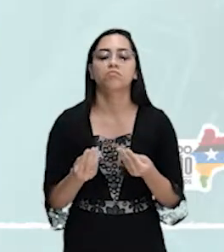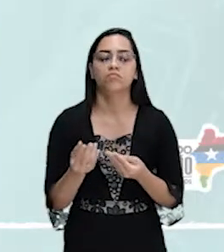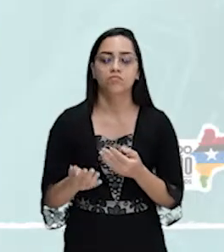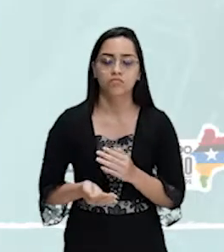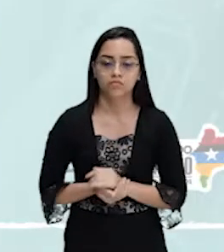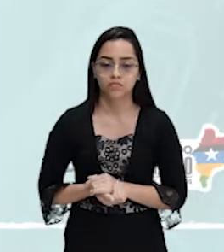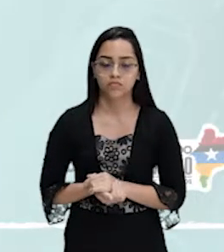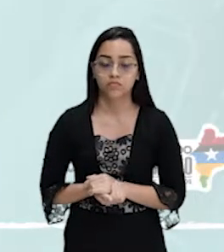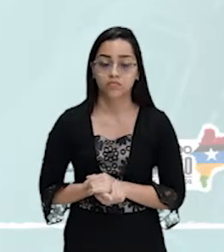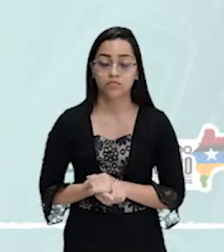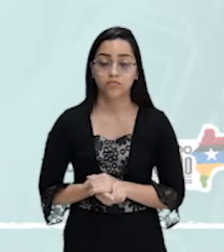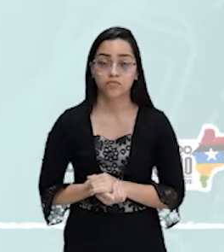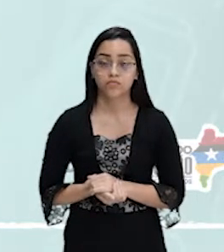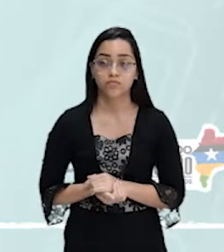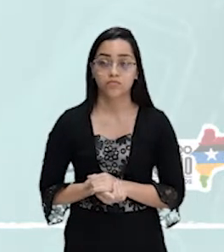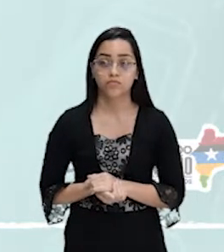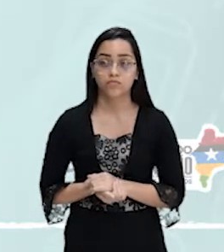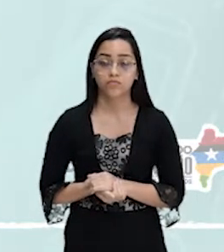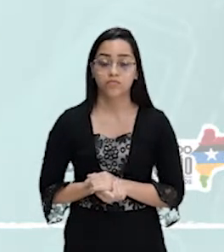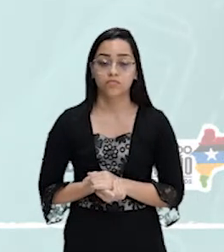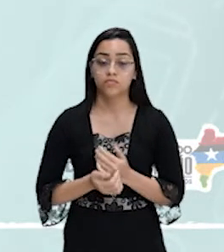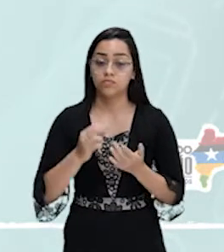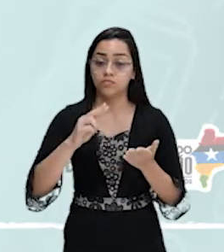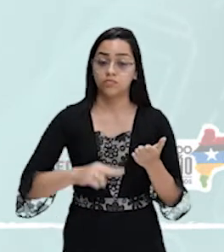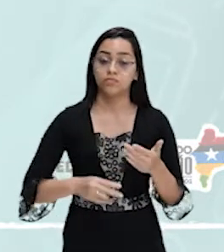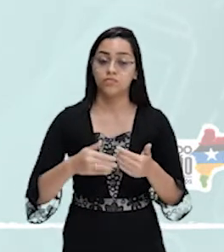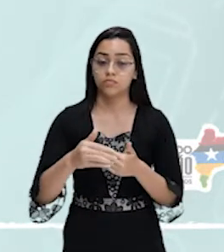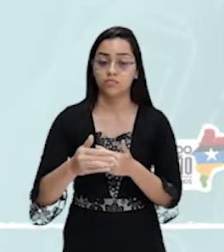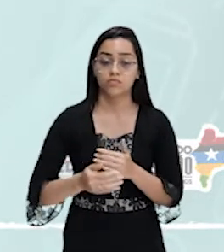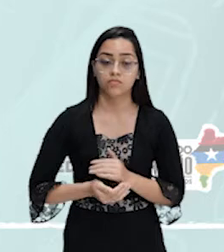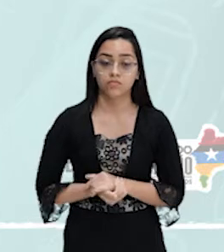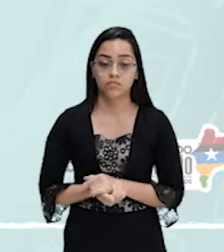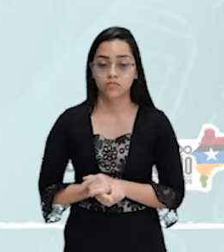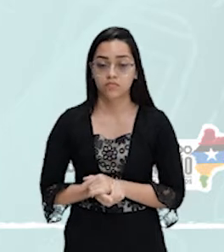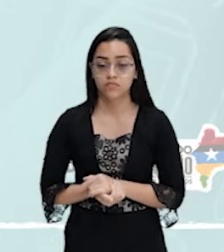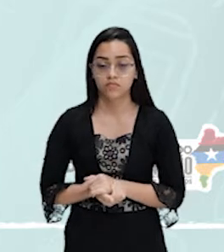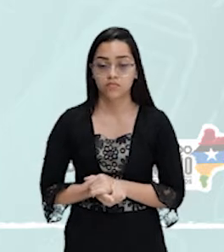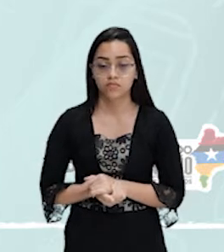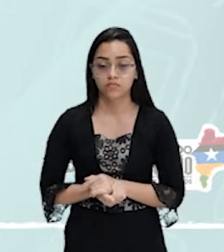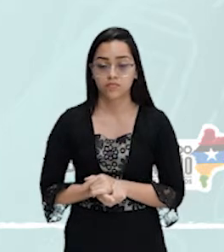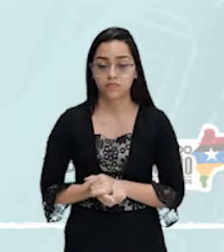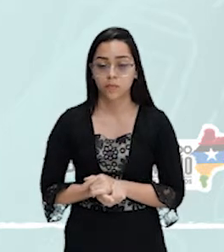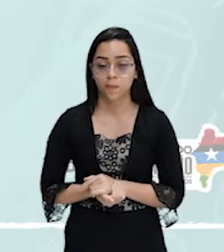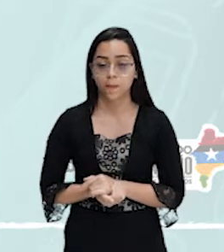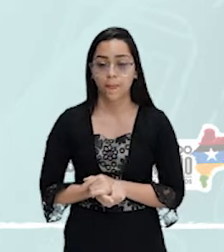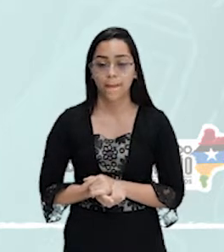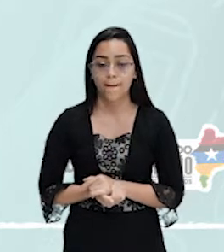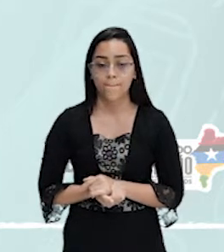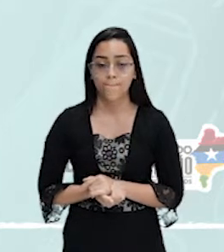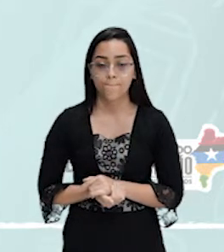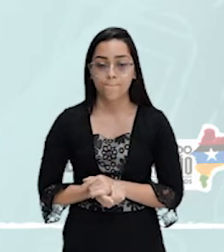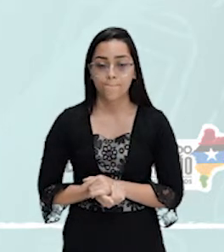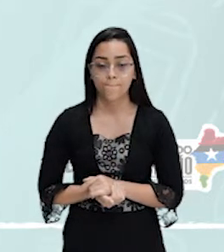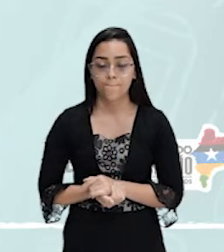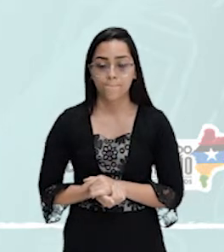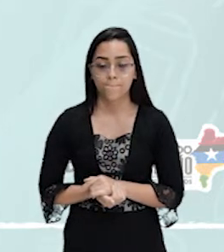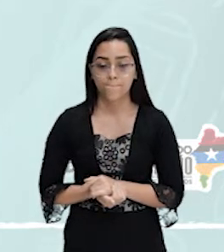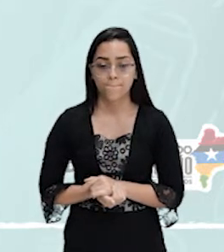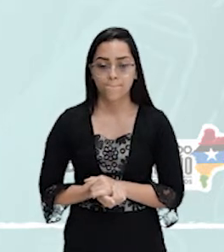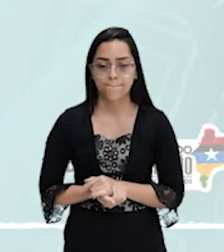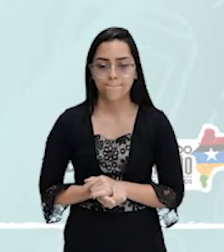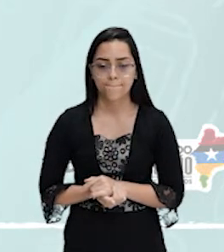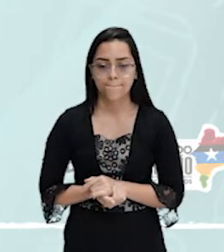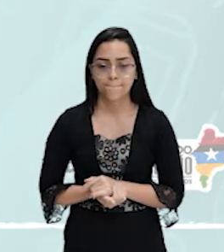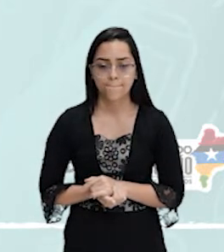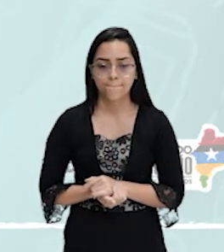certo? A Lua, considerada irmã da Terra, né? Ok? A Lua se formou e foi capturada pela